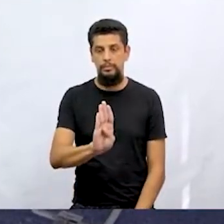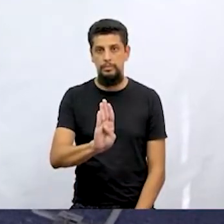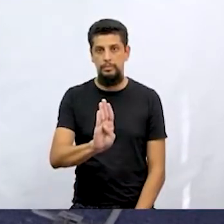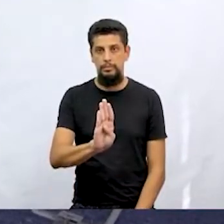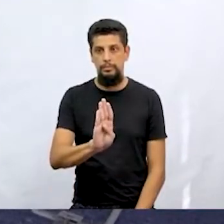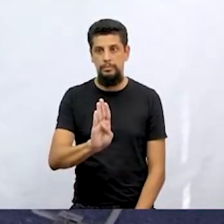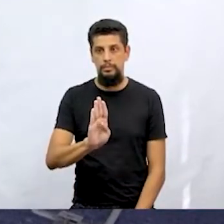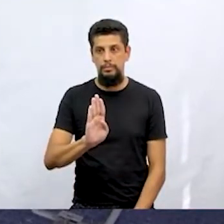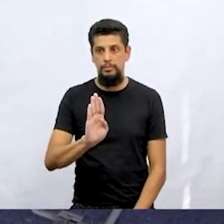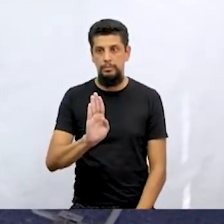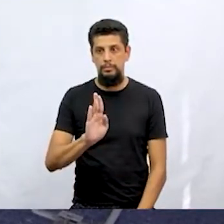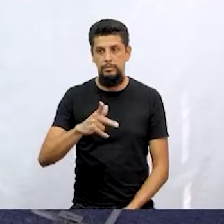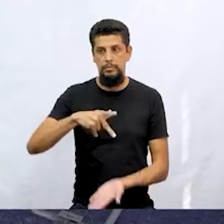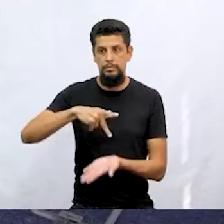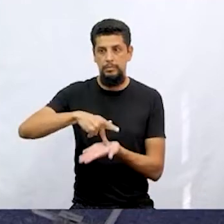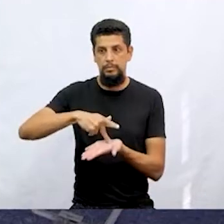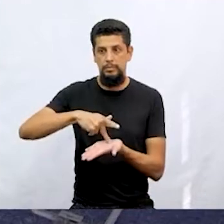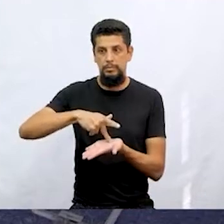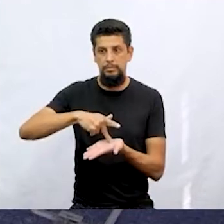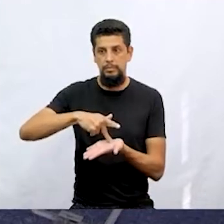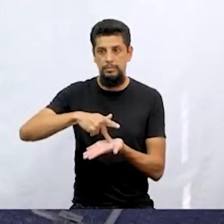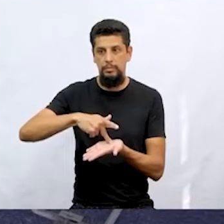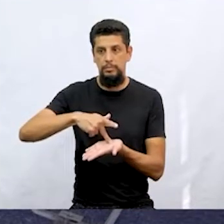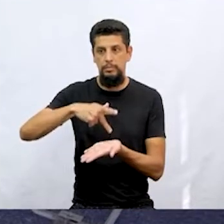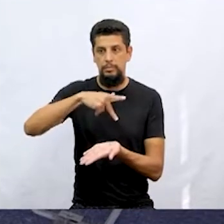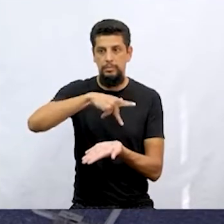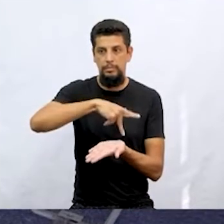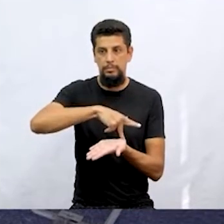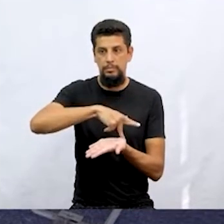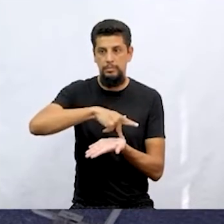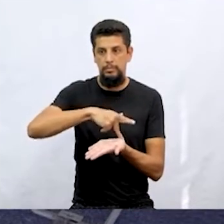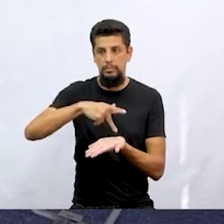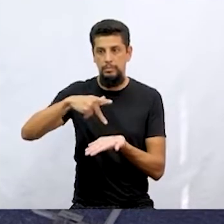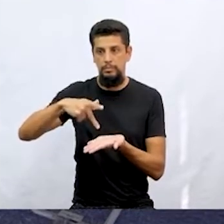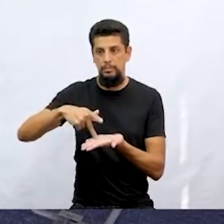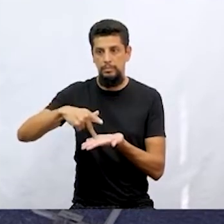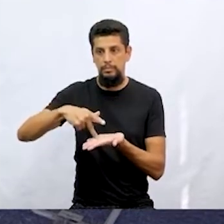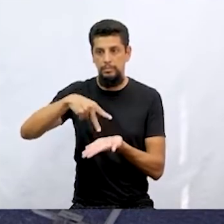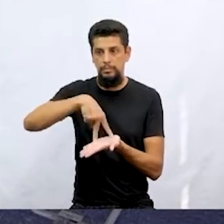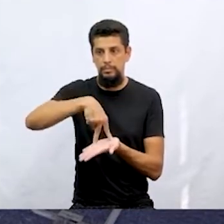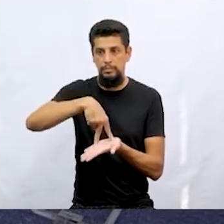letra B. Um. Posso mudar o pé? Pode.